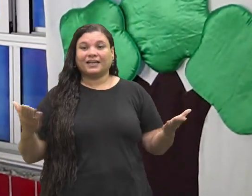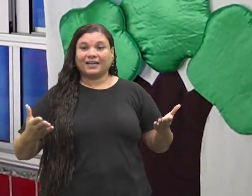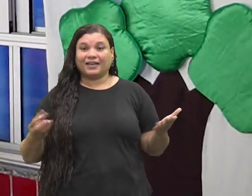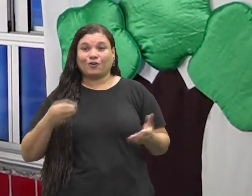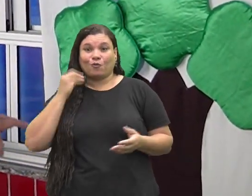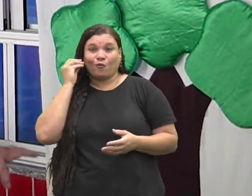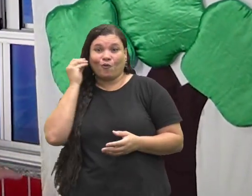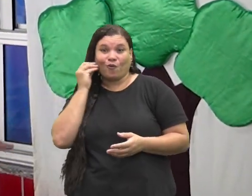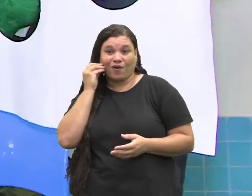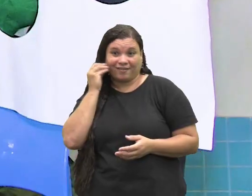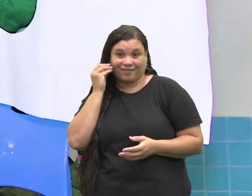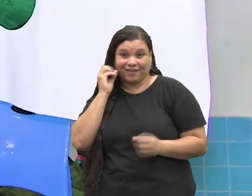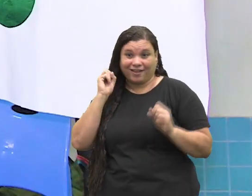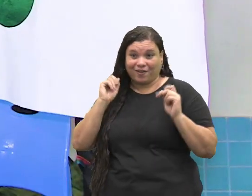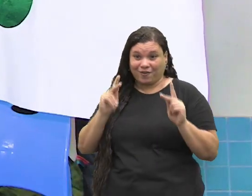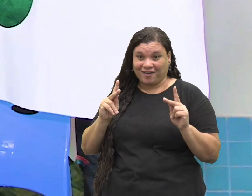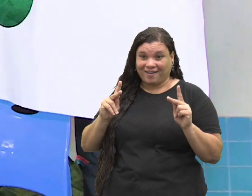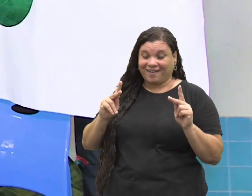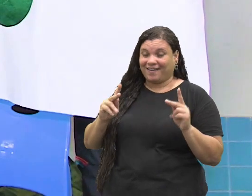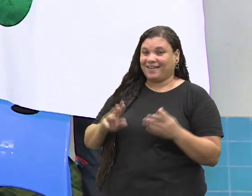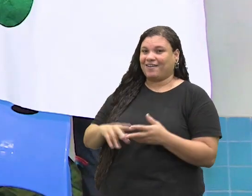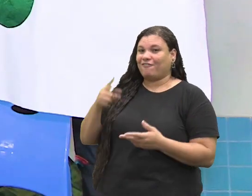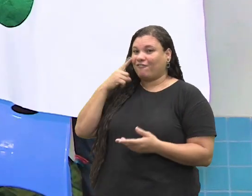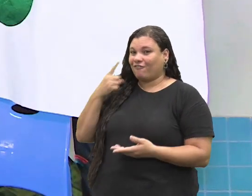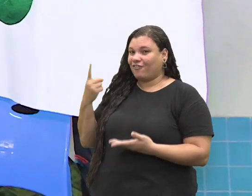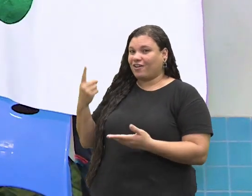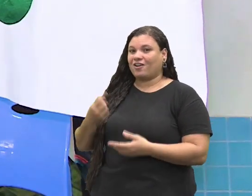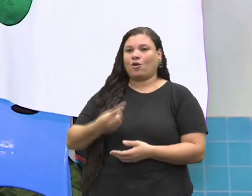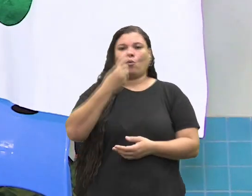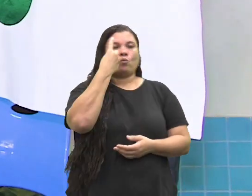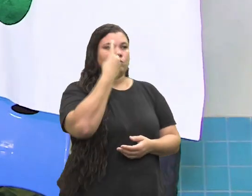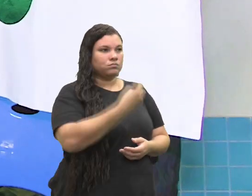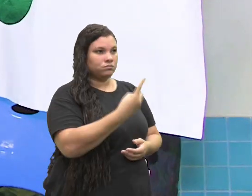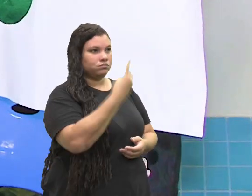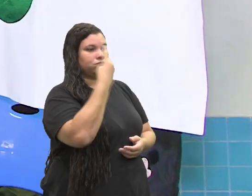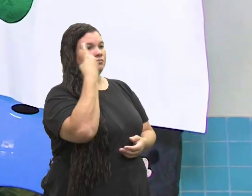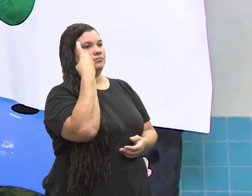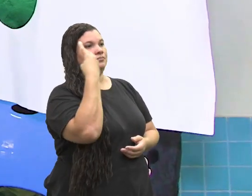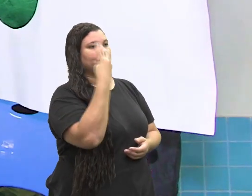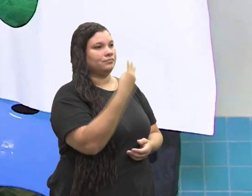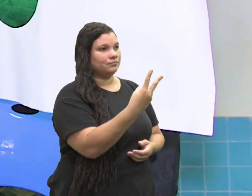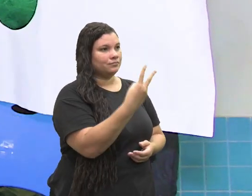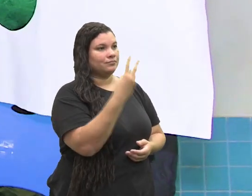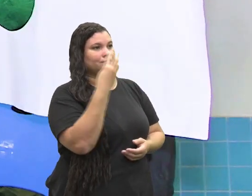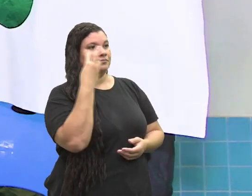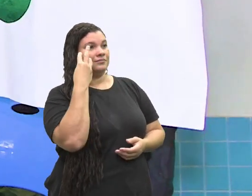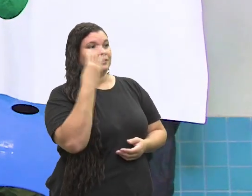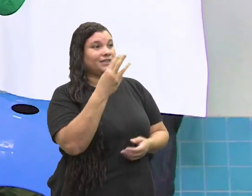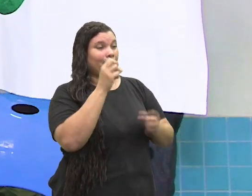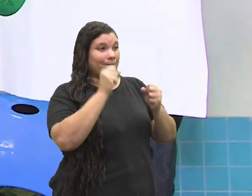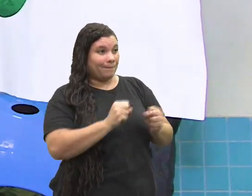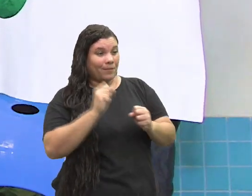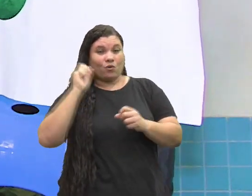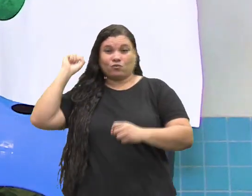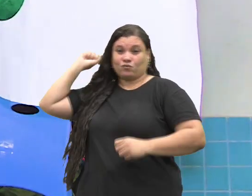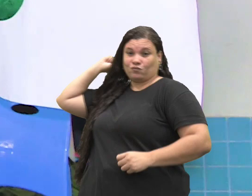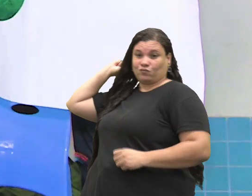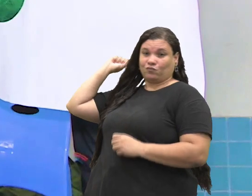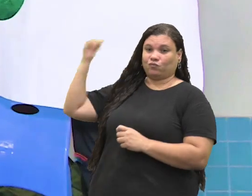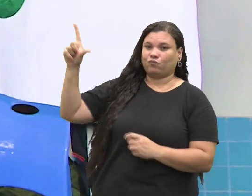de jogar. É um, é dois, é três e